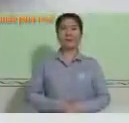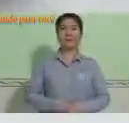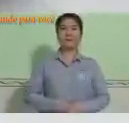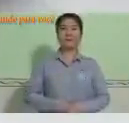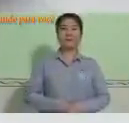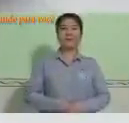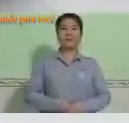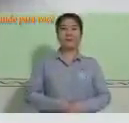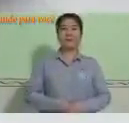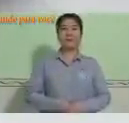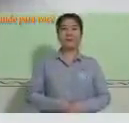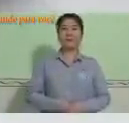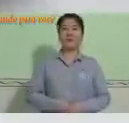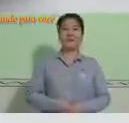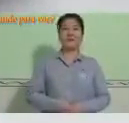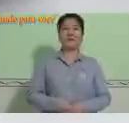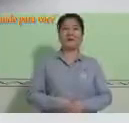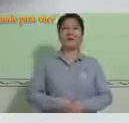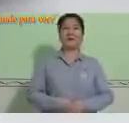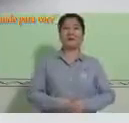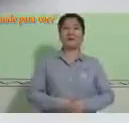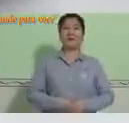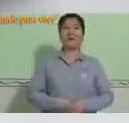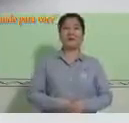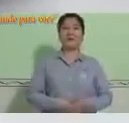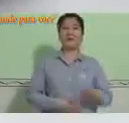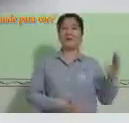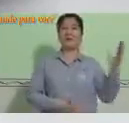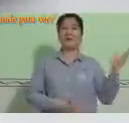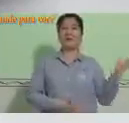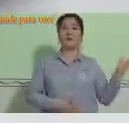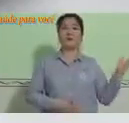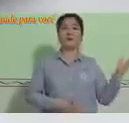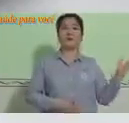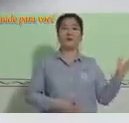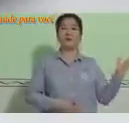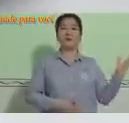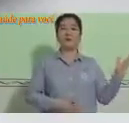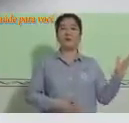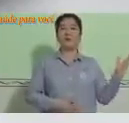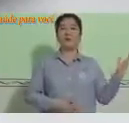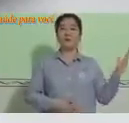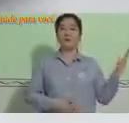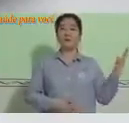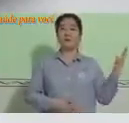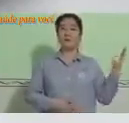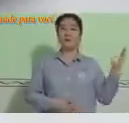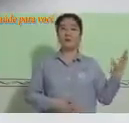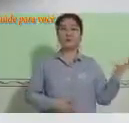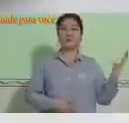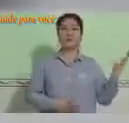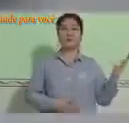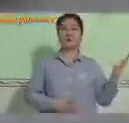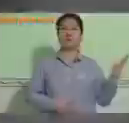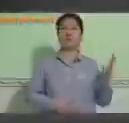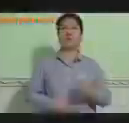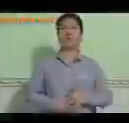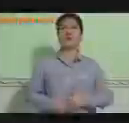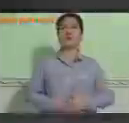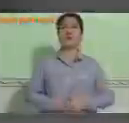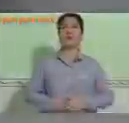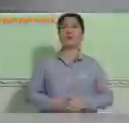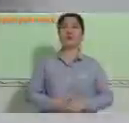aproximar os lábios como as zigues, se mandar beijo, abrir a boca ao máximo que conseguir, franzir o